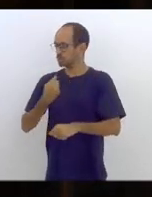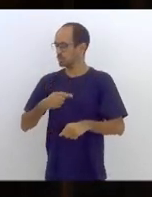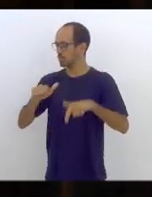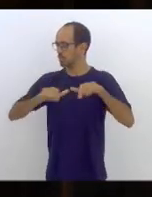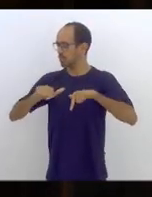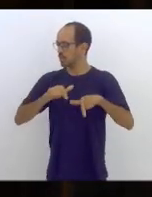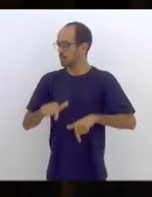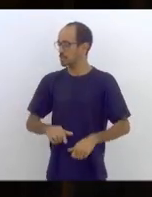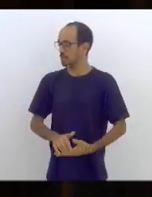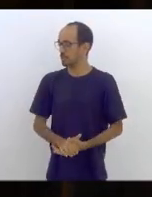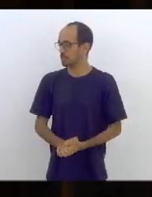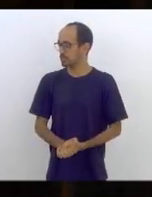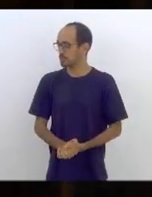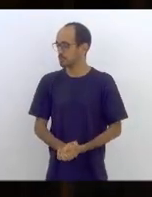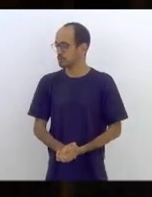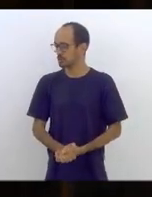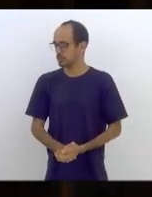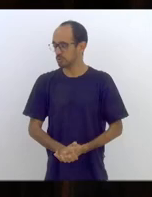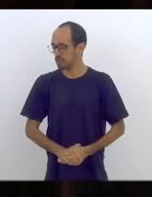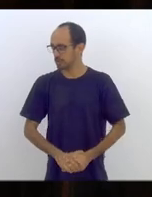quem pudesse, juntasse as mãos,